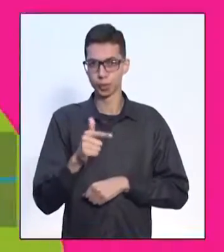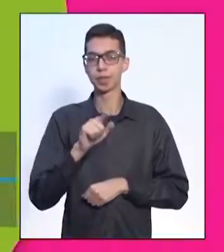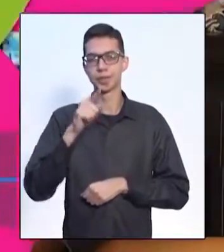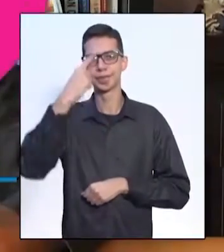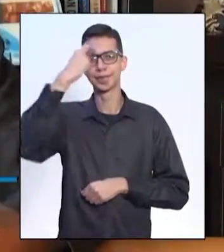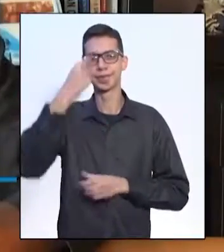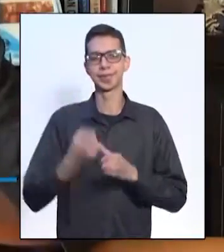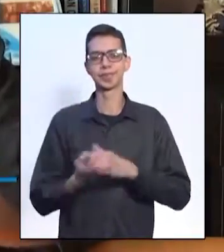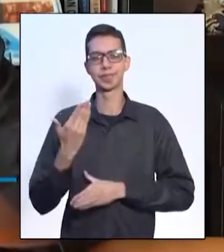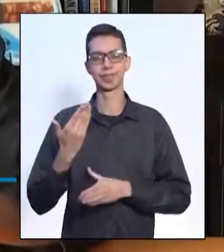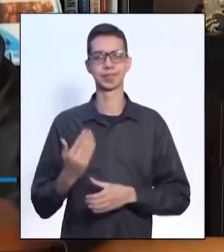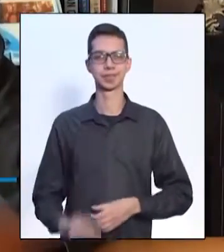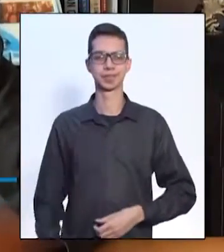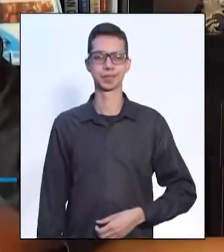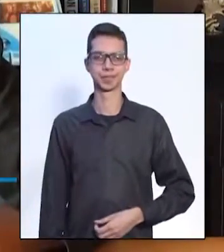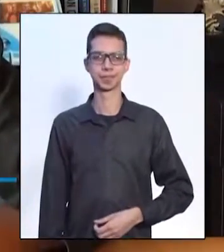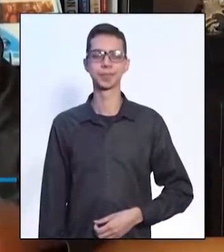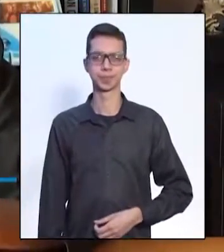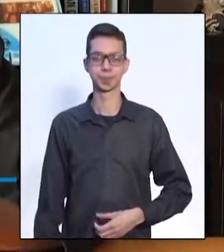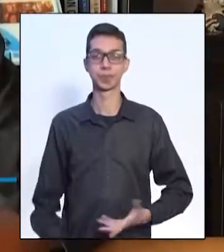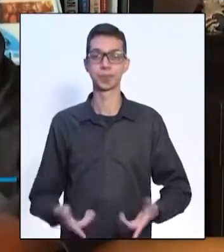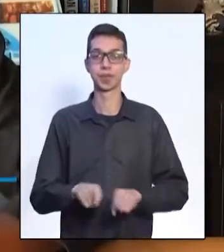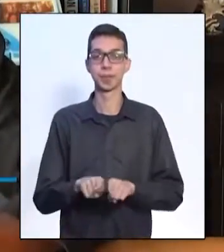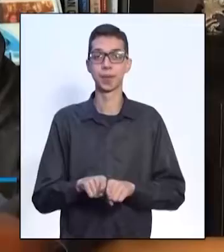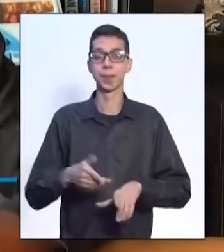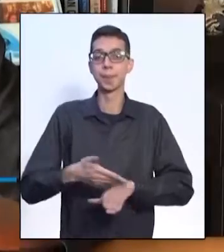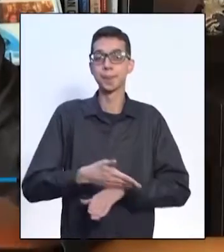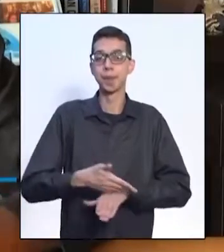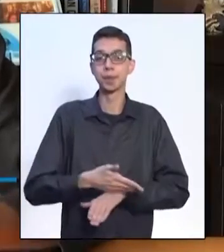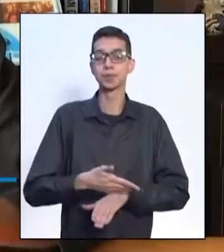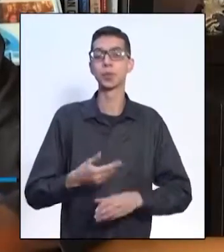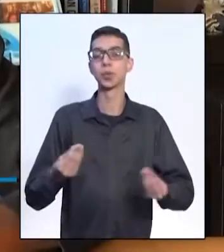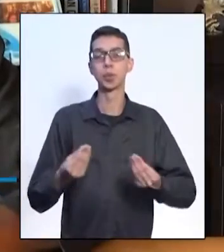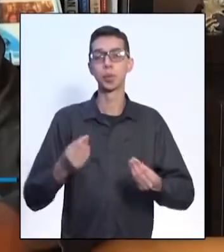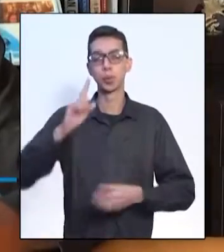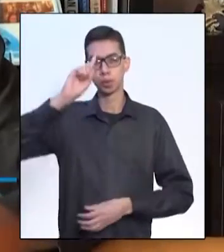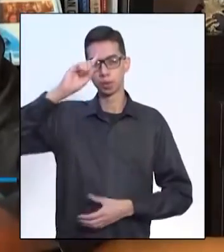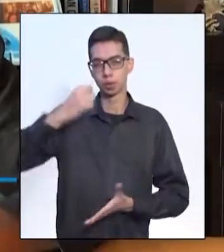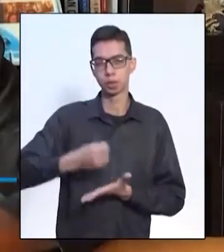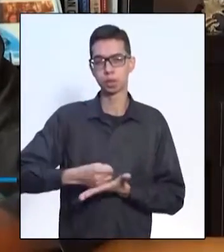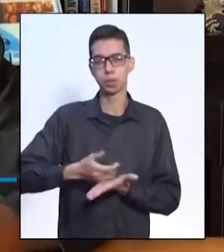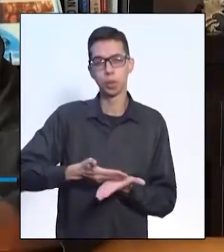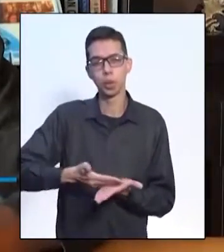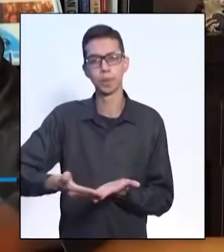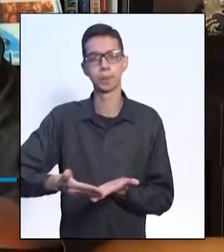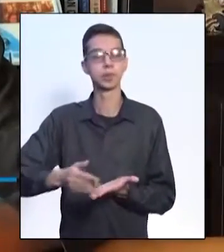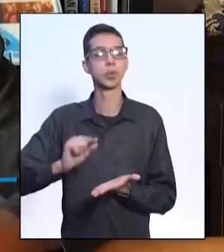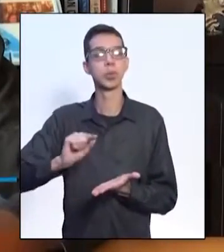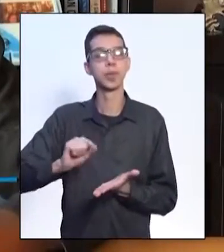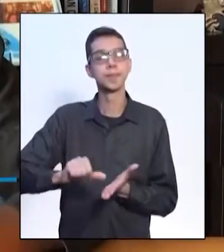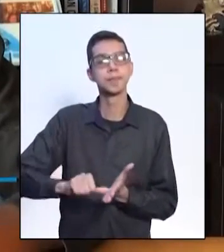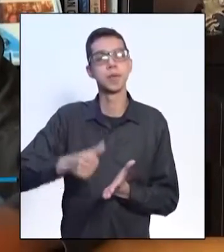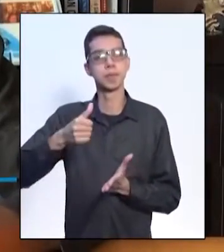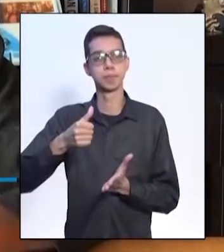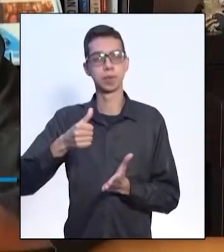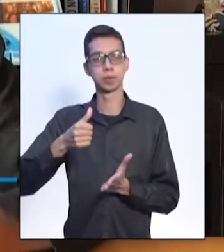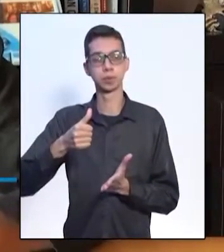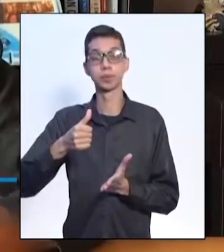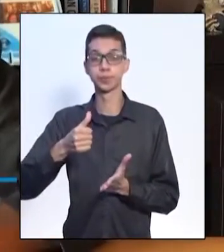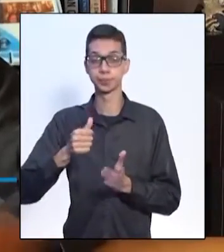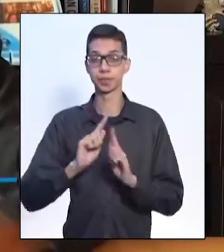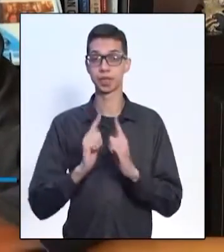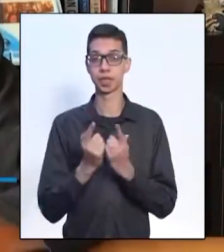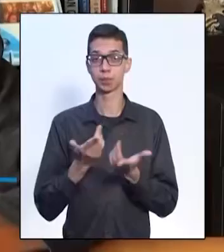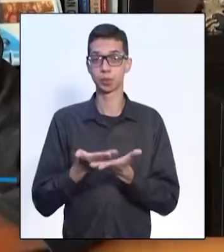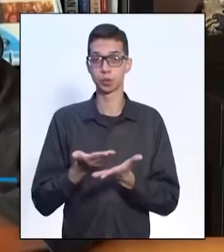resolvido. Quanto à participação das tomadas de decisões, um primeiro passo que é possível dar é se envolver mais com o Grêmio Estudantil